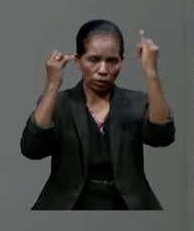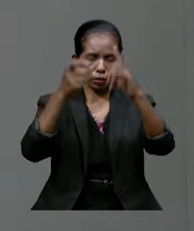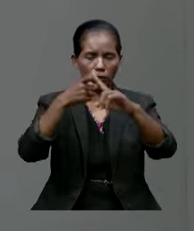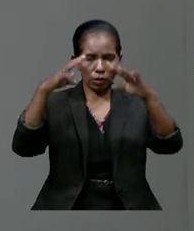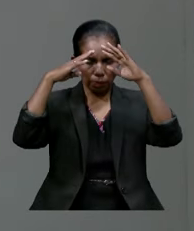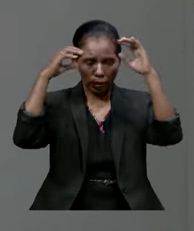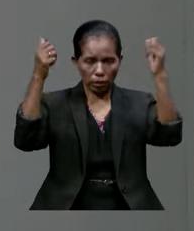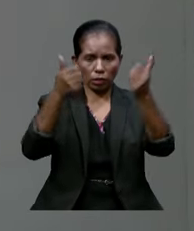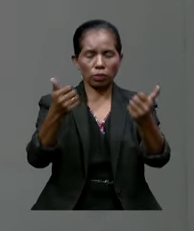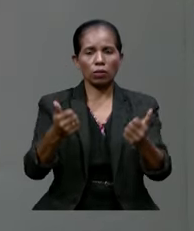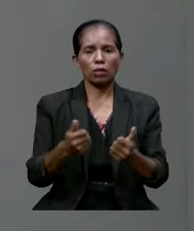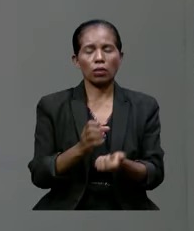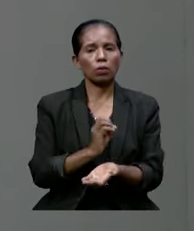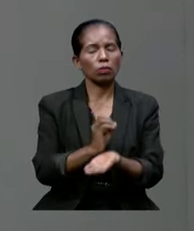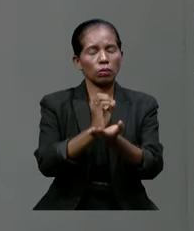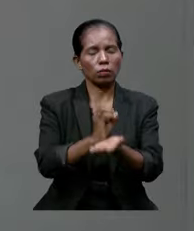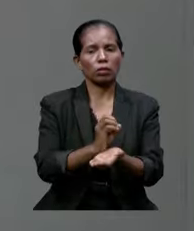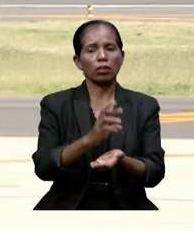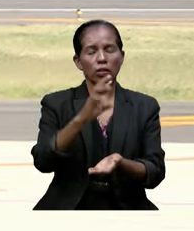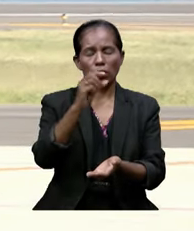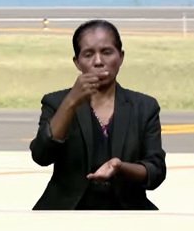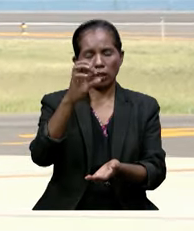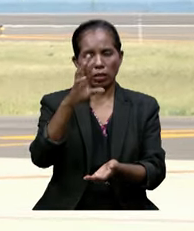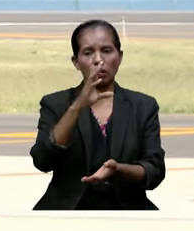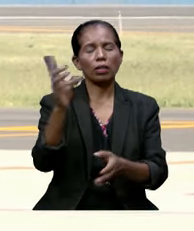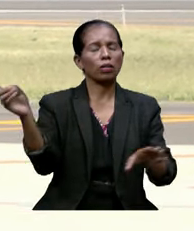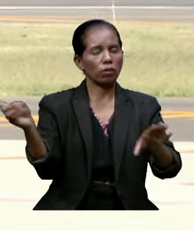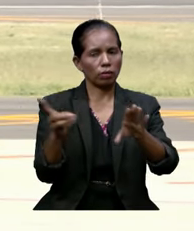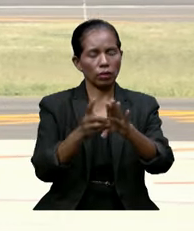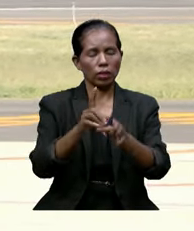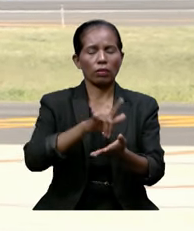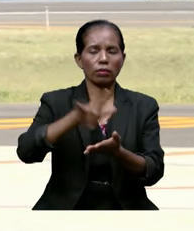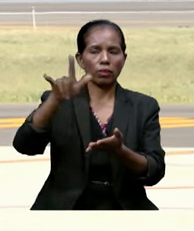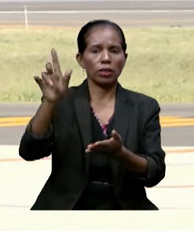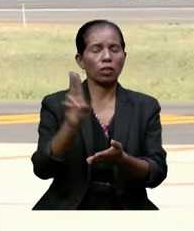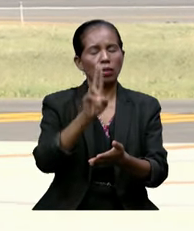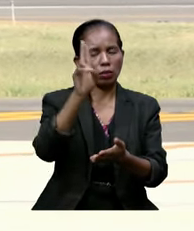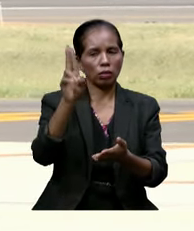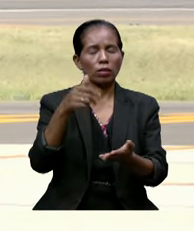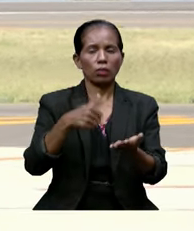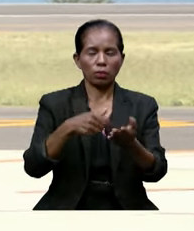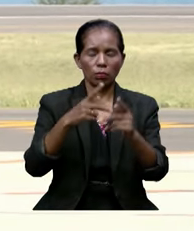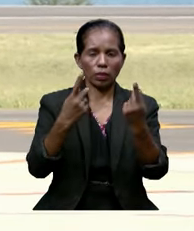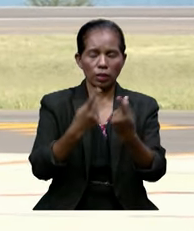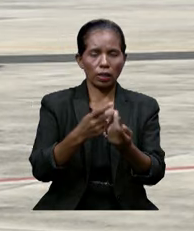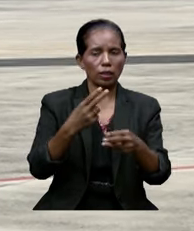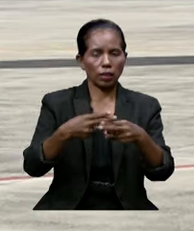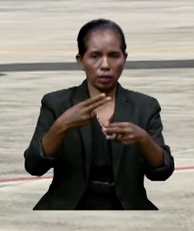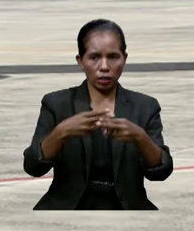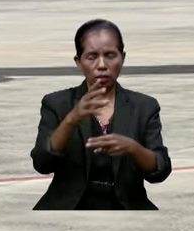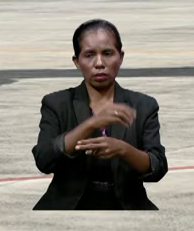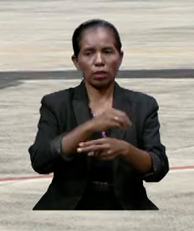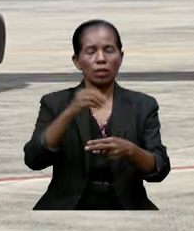Autoridade Rayoa Rosero Tiago Lopato Katak Documento Avião GSMI Usa Empresa Nenara No Despesa Ba